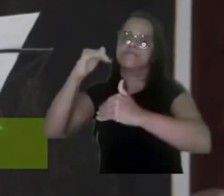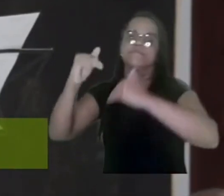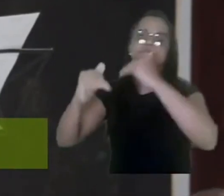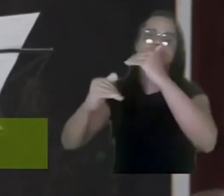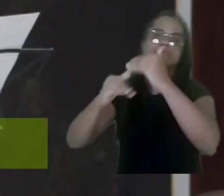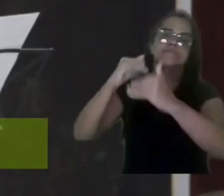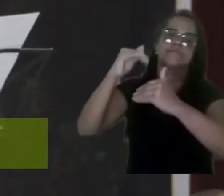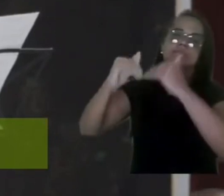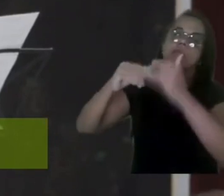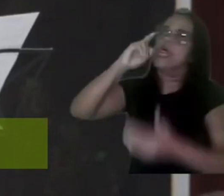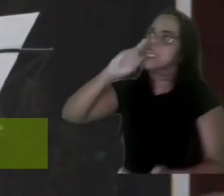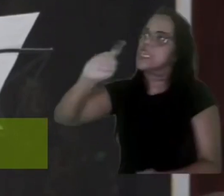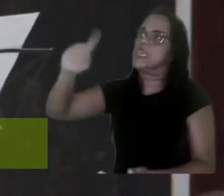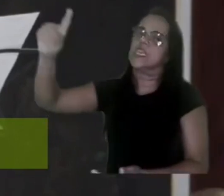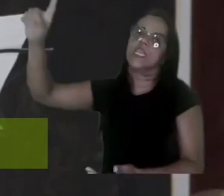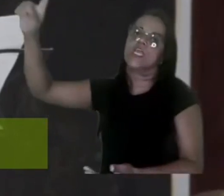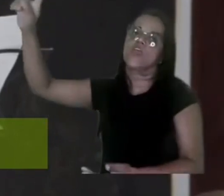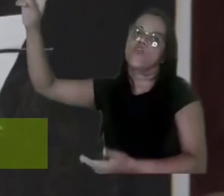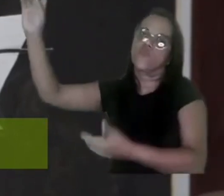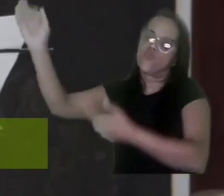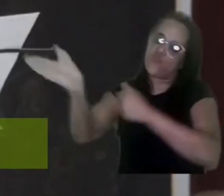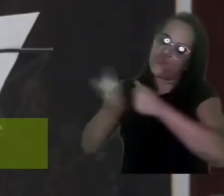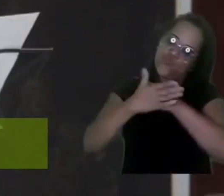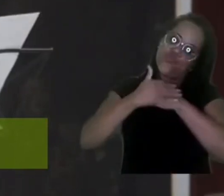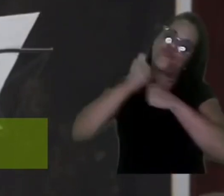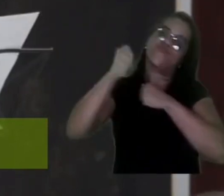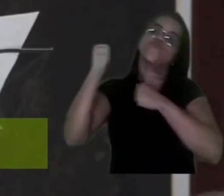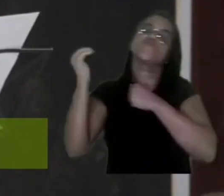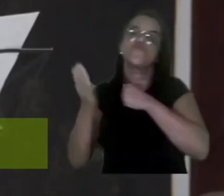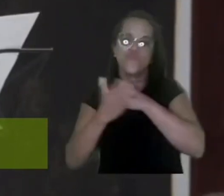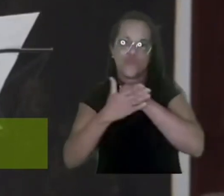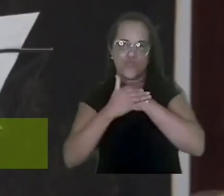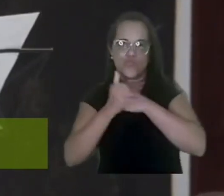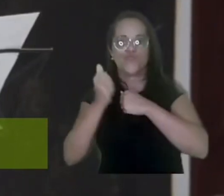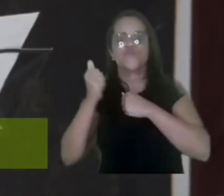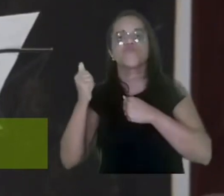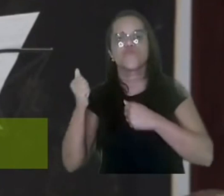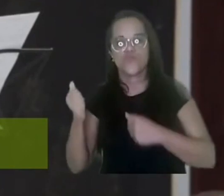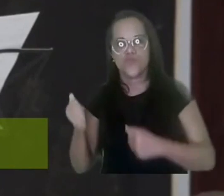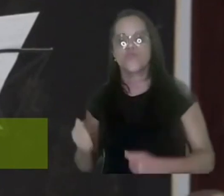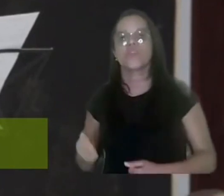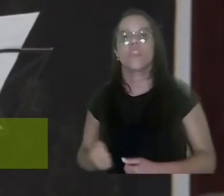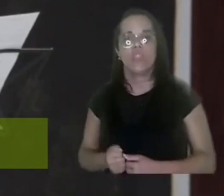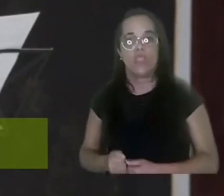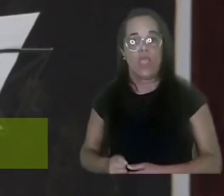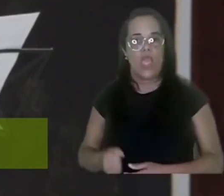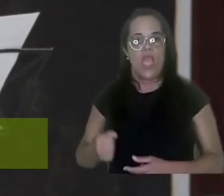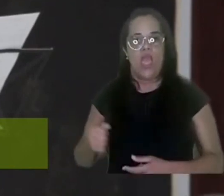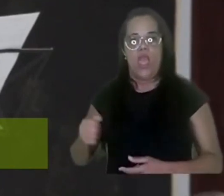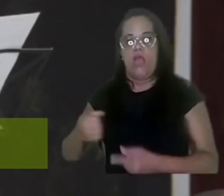e consolar meu coração. Pois o que chora aos pés da